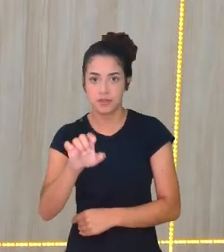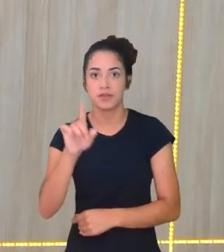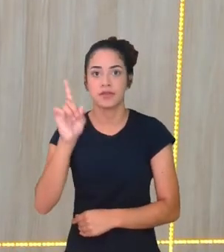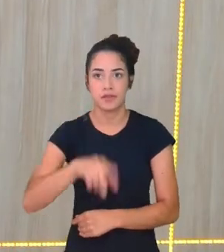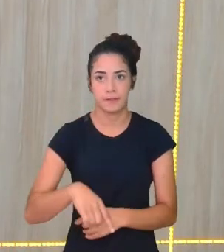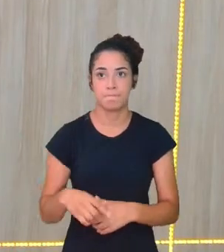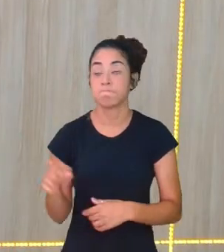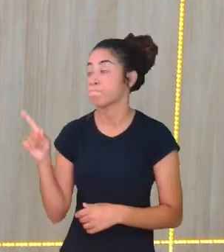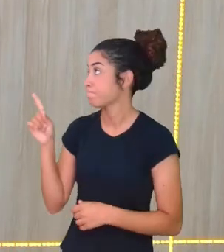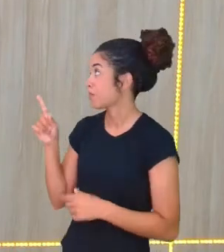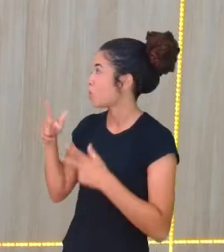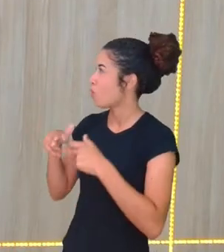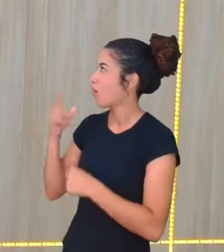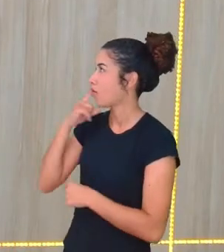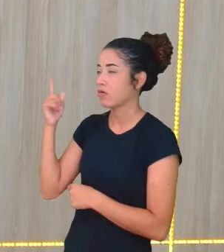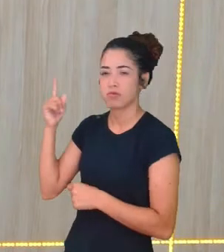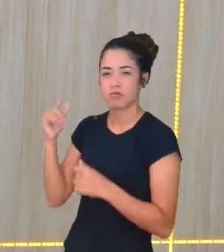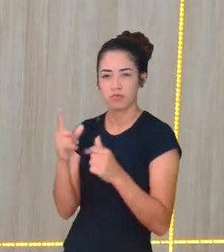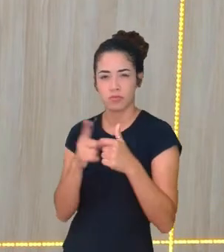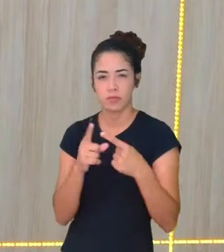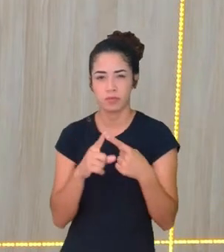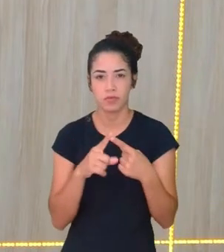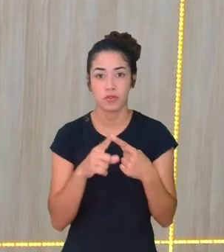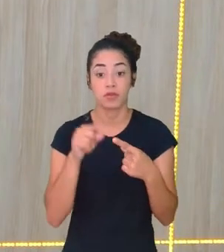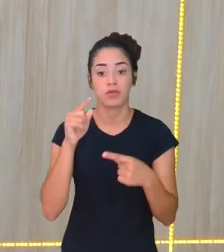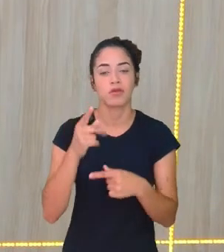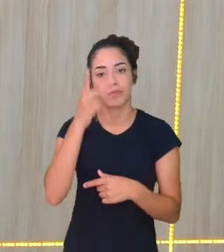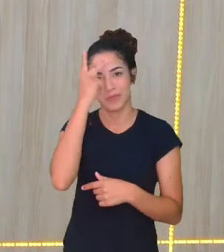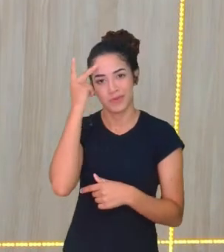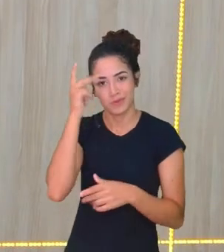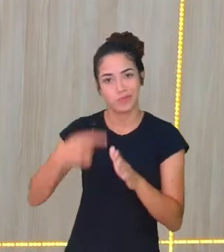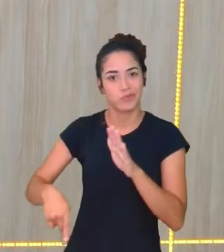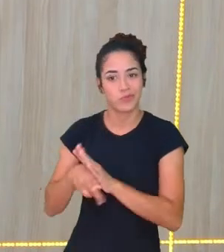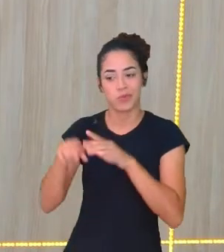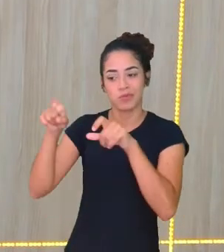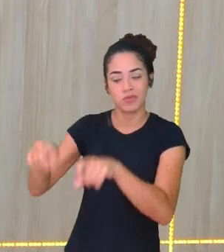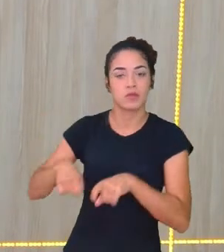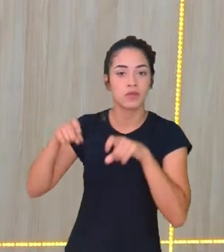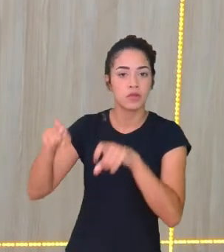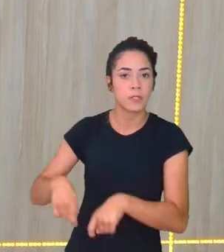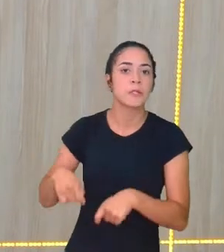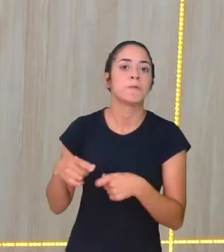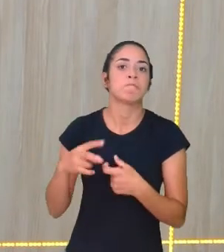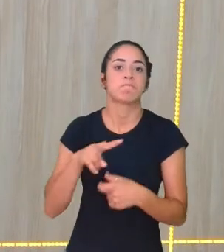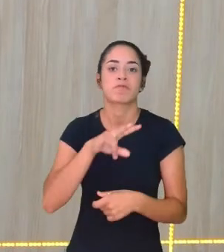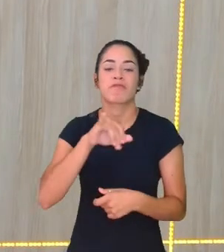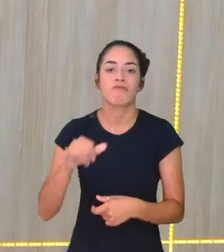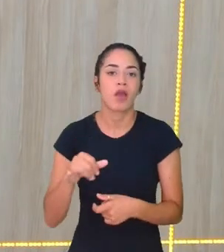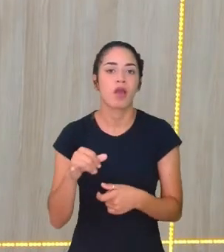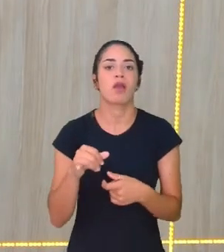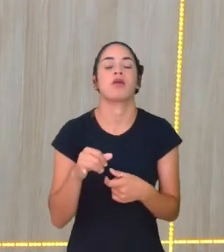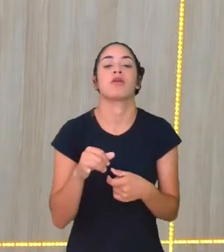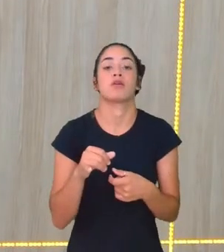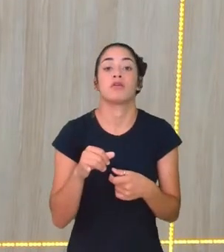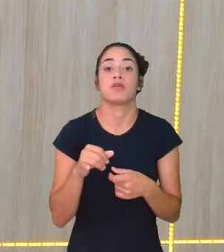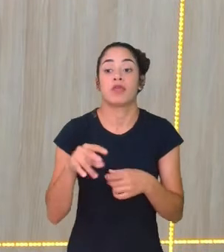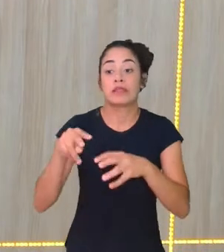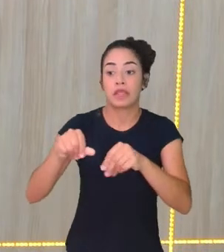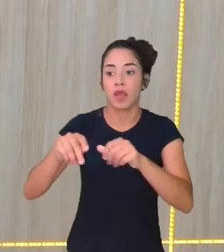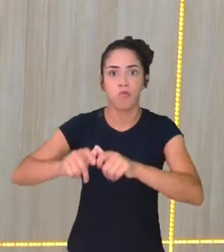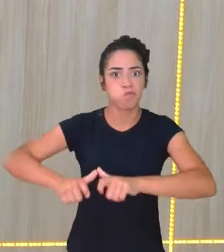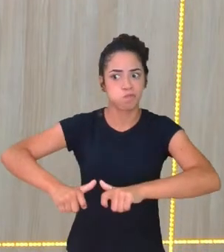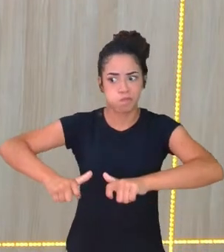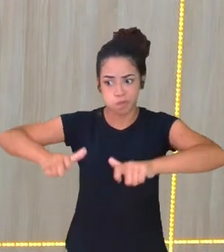latifundiário ou seja os senhores de Engenho né eles serão pessoas que vão acumular uma grande quantidade de terras